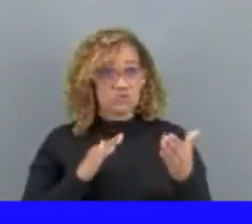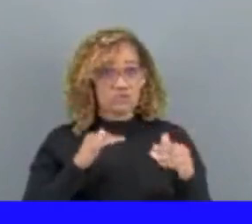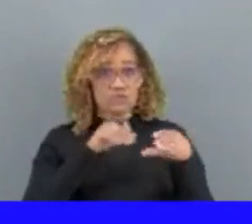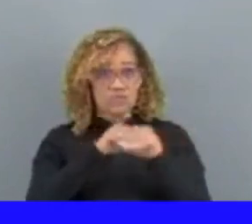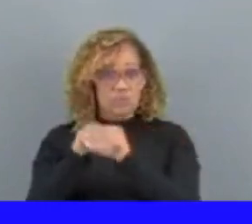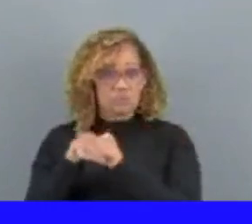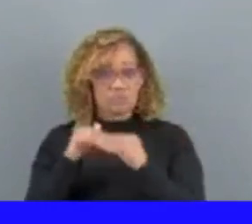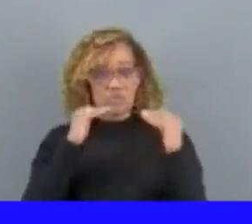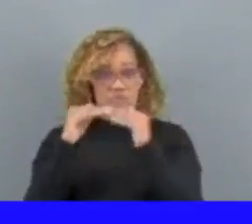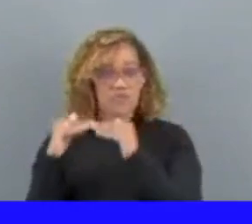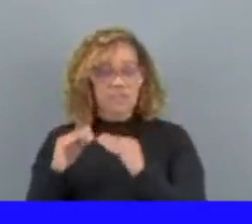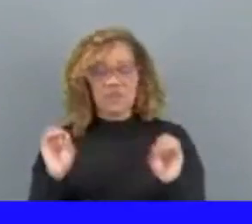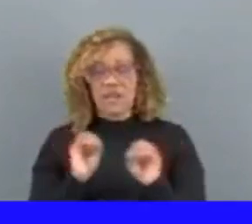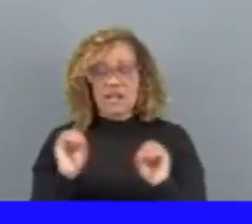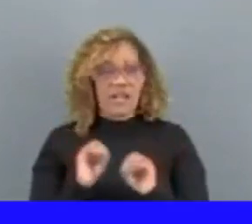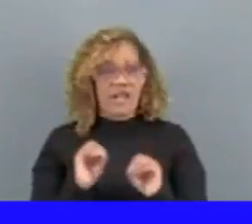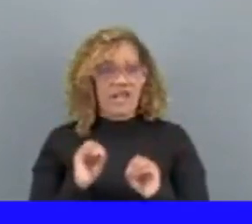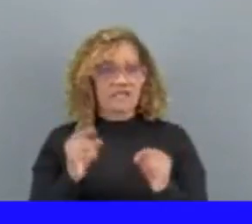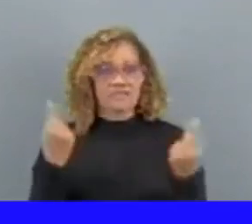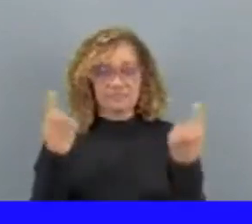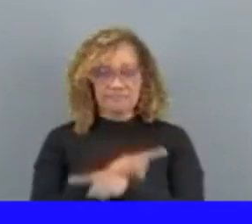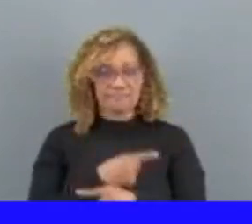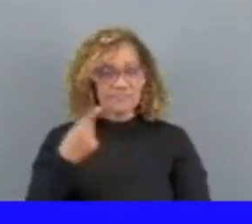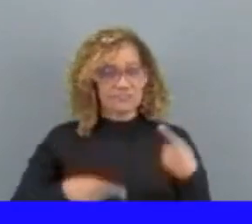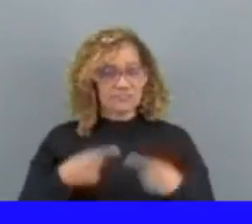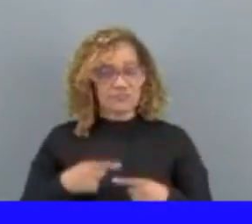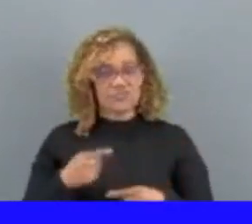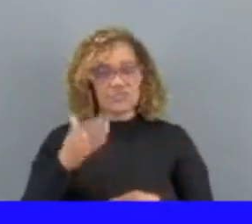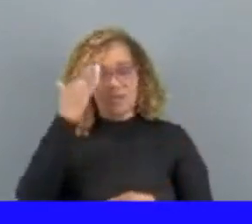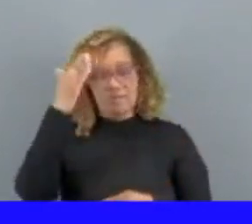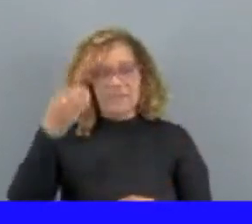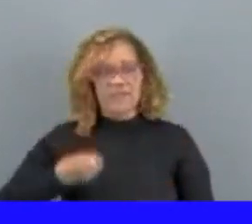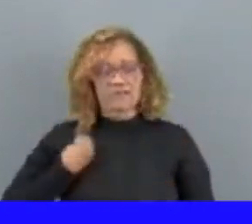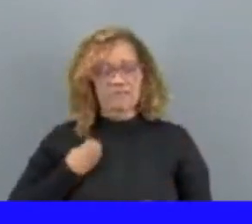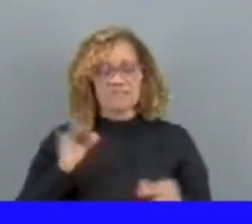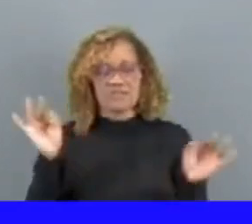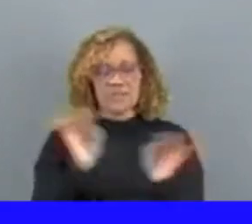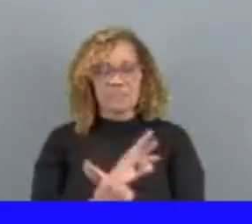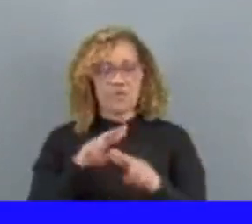requerimento de urgência. Nada mais havendo tratar, agradeço a presença de todos e declaro encerrada a presente reunião.